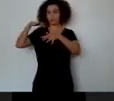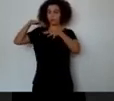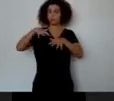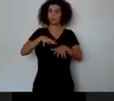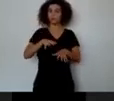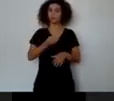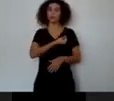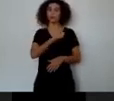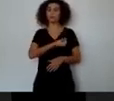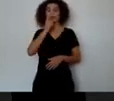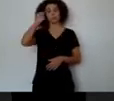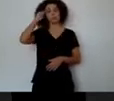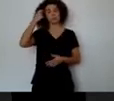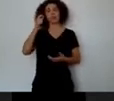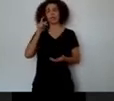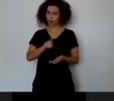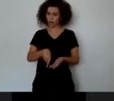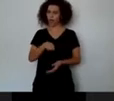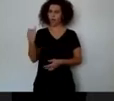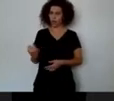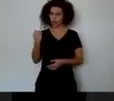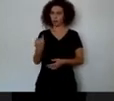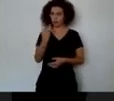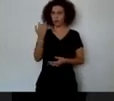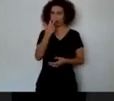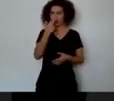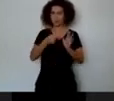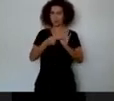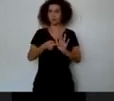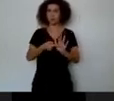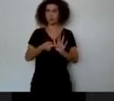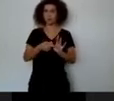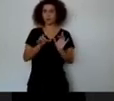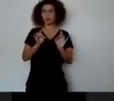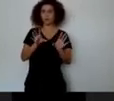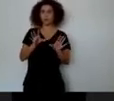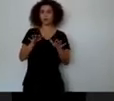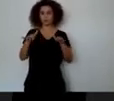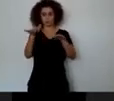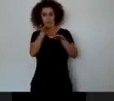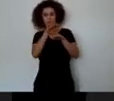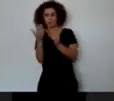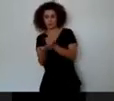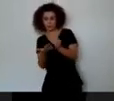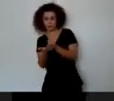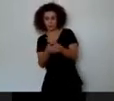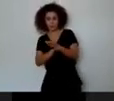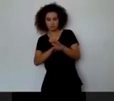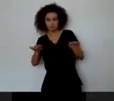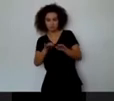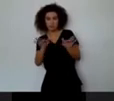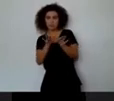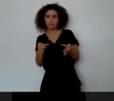de uma certa forma, ele expôs isso, que as pessoas ficam muito na superfície do racismo, do